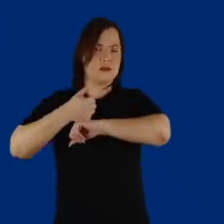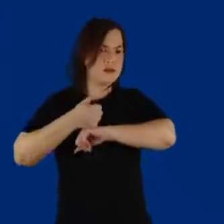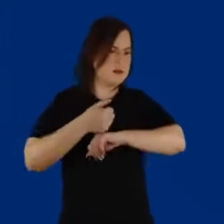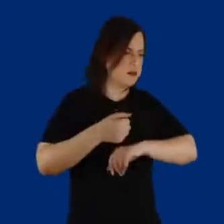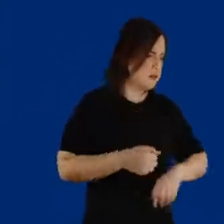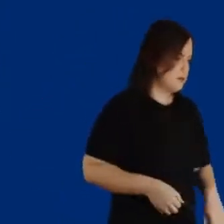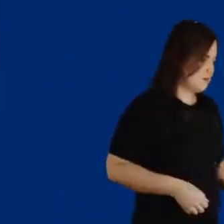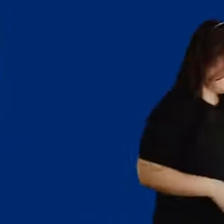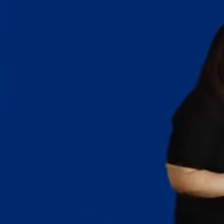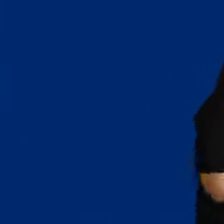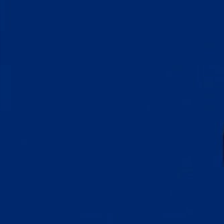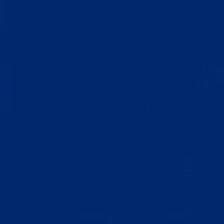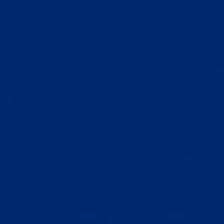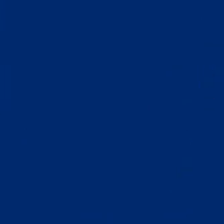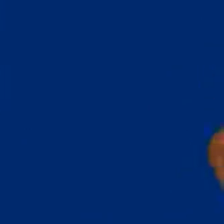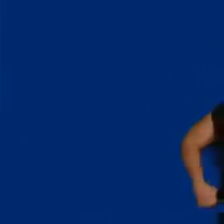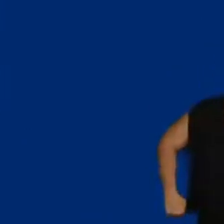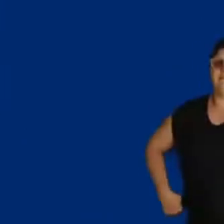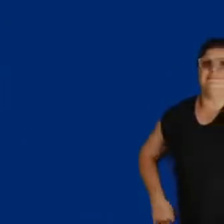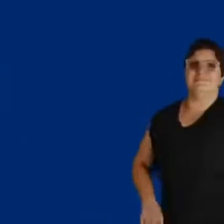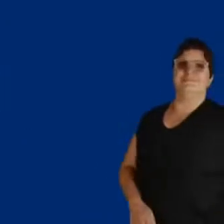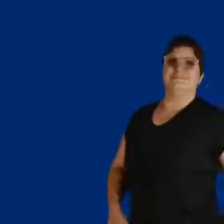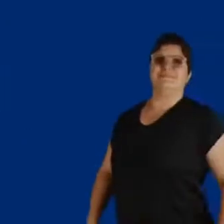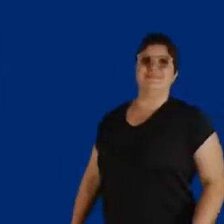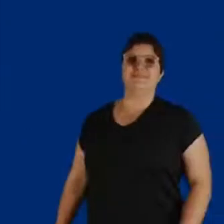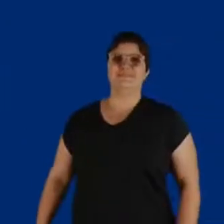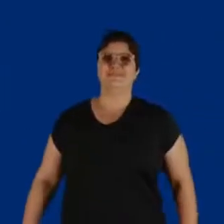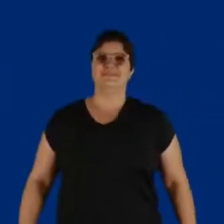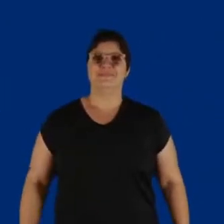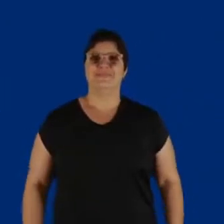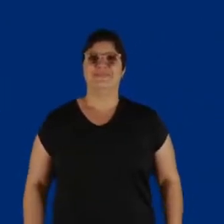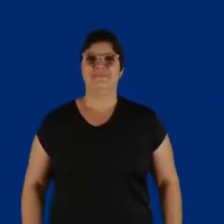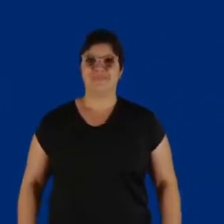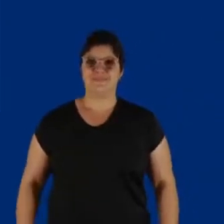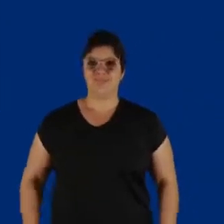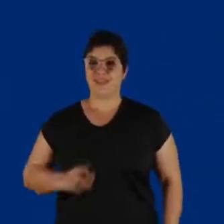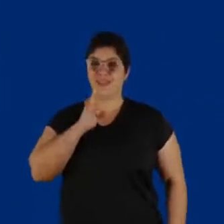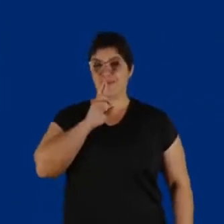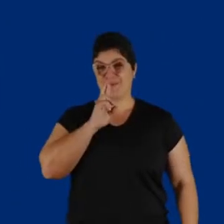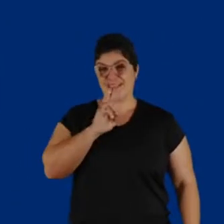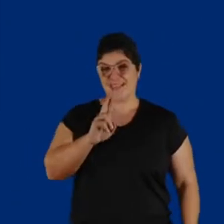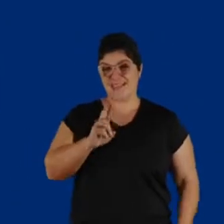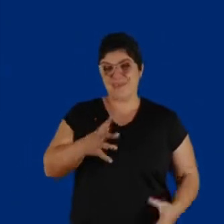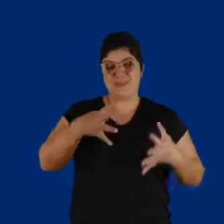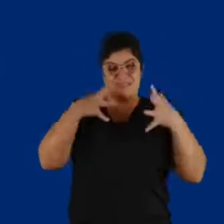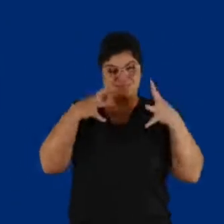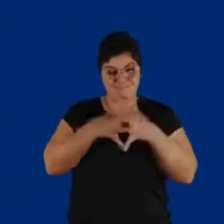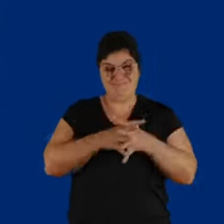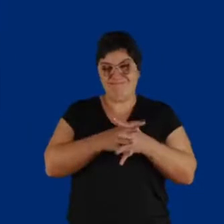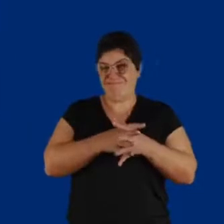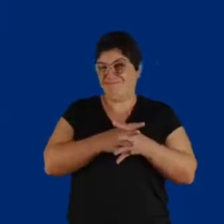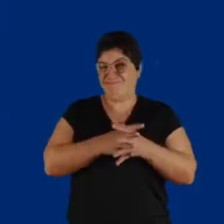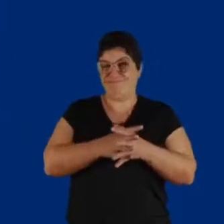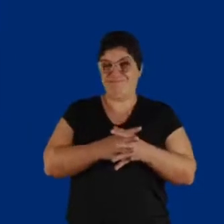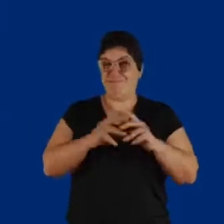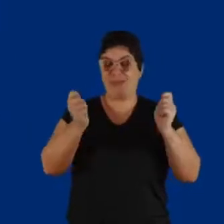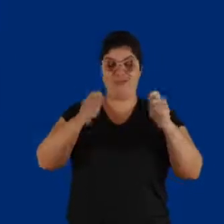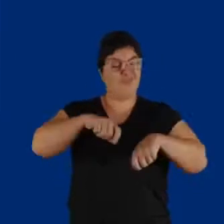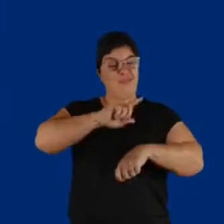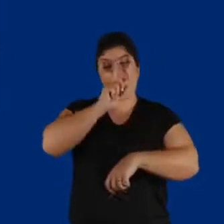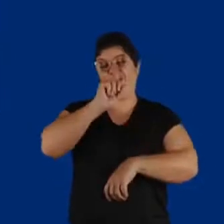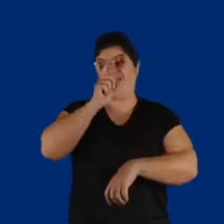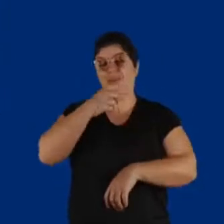É uma resposta bem complexa, eu não posso responder tudo, mas eu tenho que dizer que o Dr. Davi Nabuna, que mora na